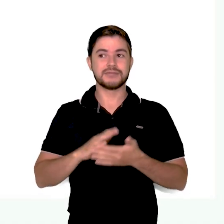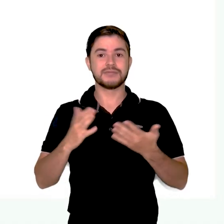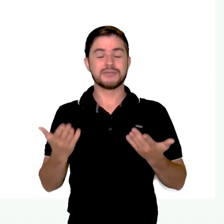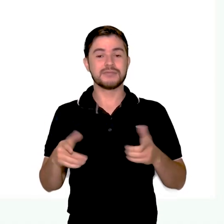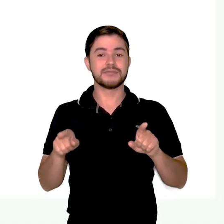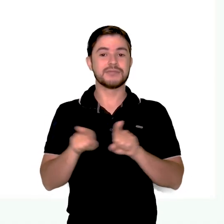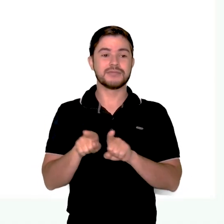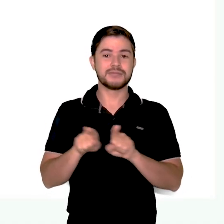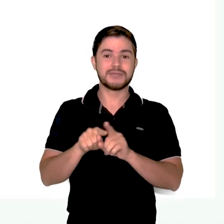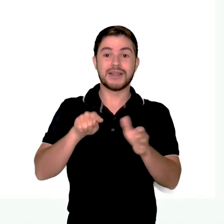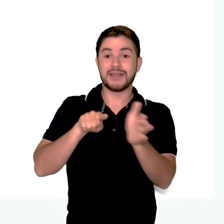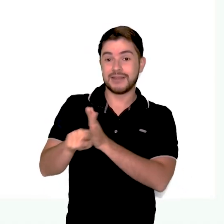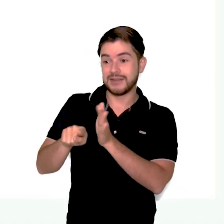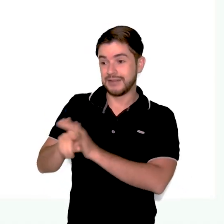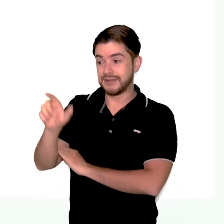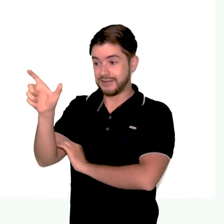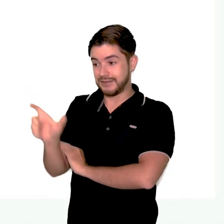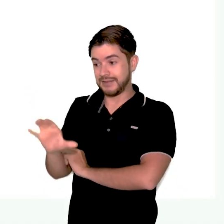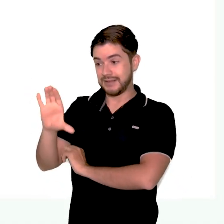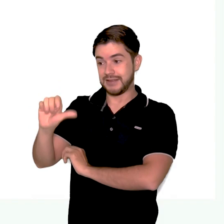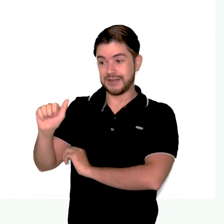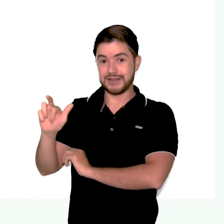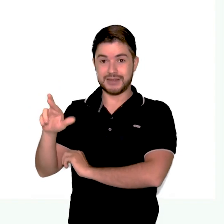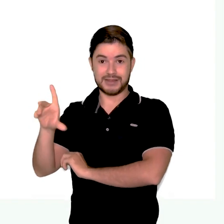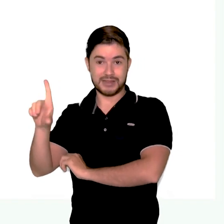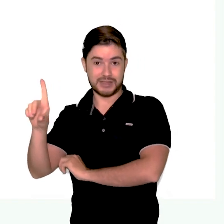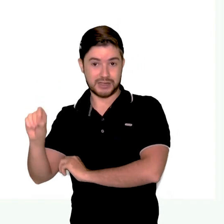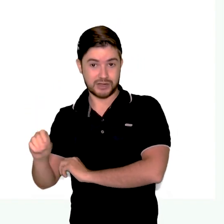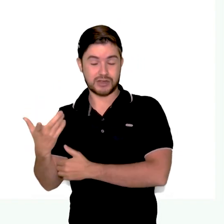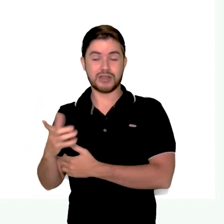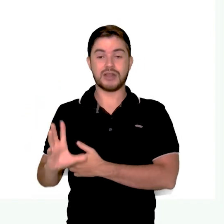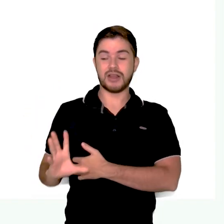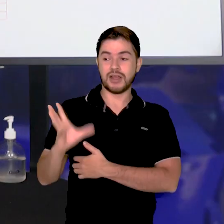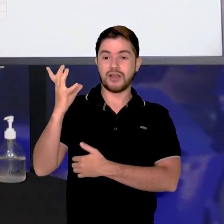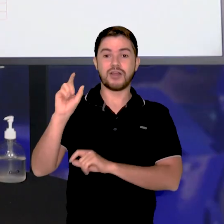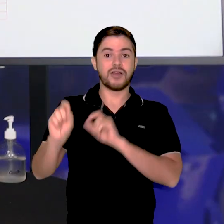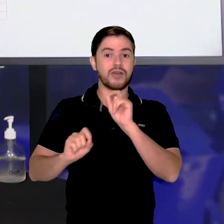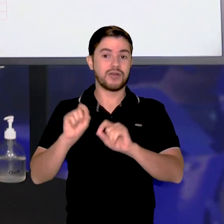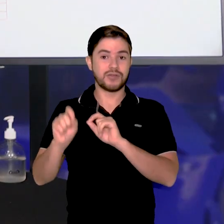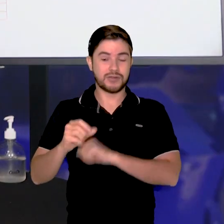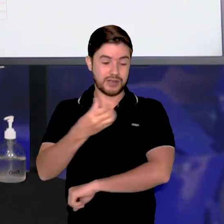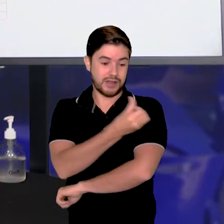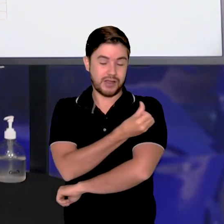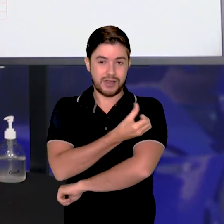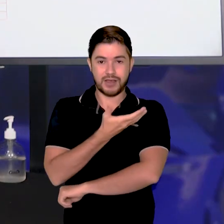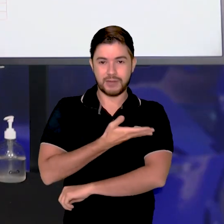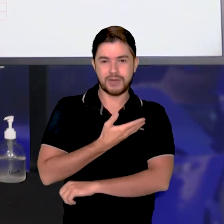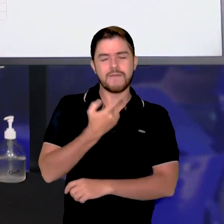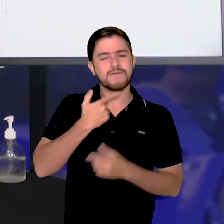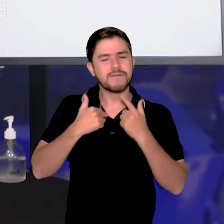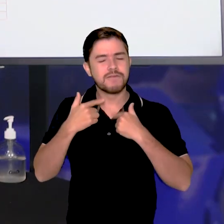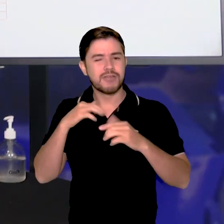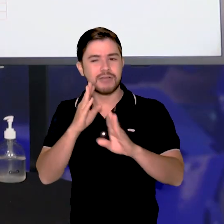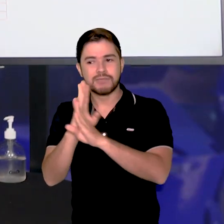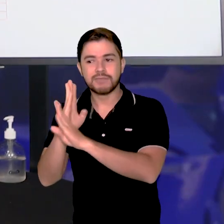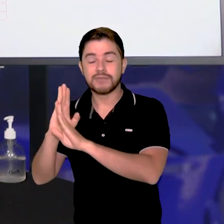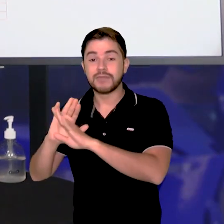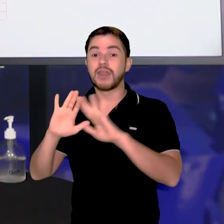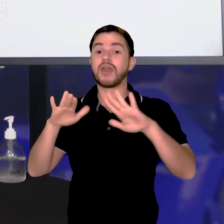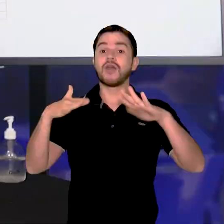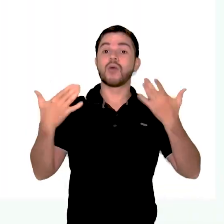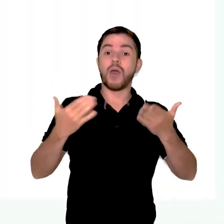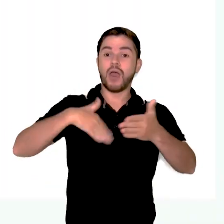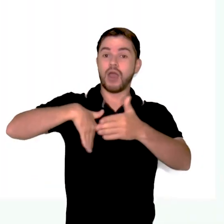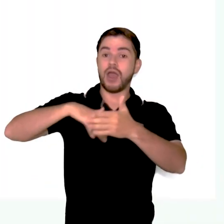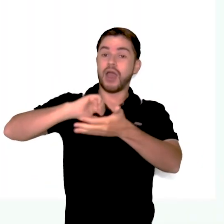vocês aqui uma pesquisa que o Carlos Arthur fez com seus colegas do sexto ano. O Carlos ele queria descobrir quais eram os